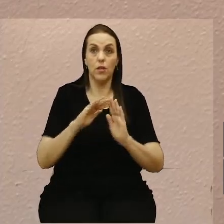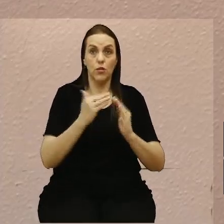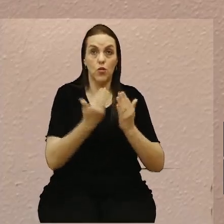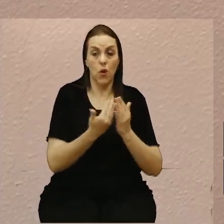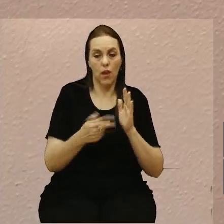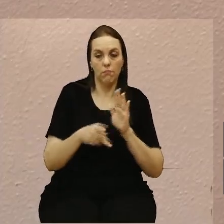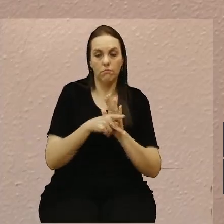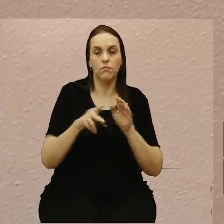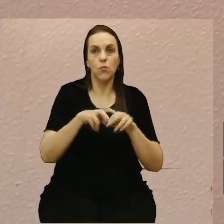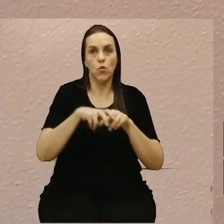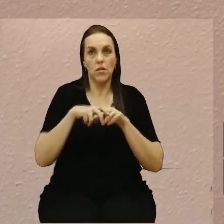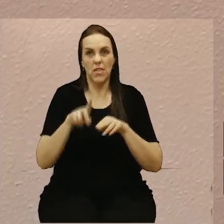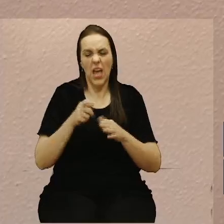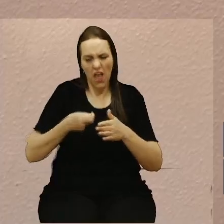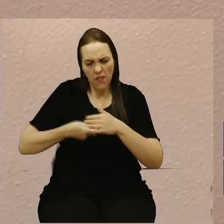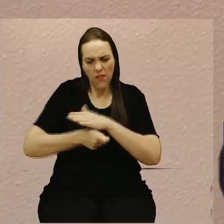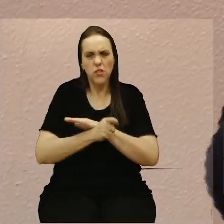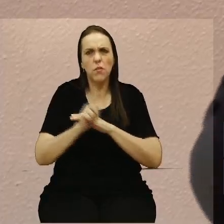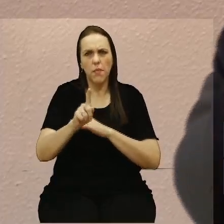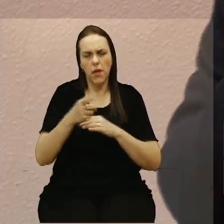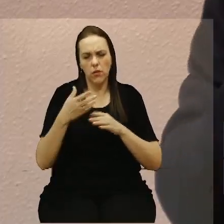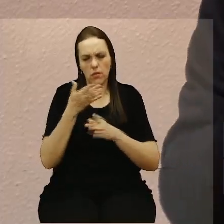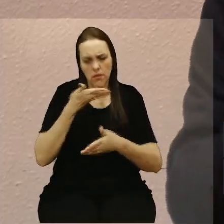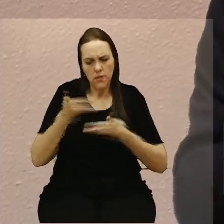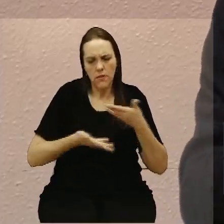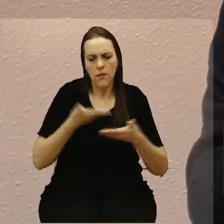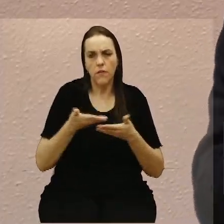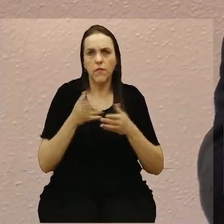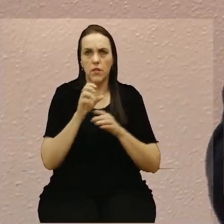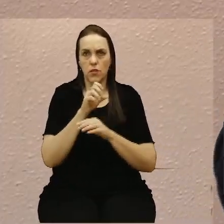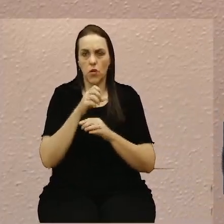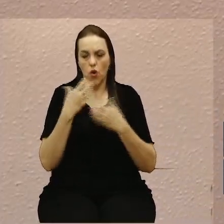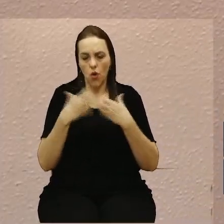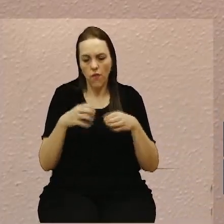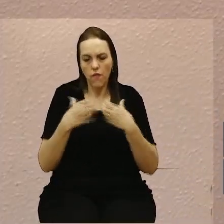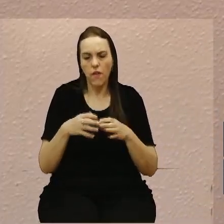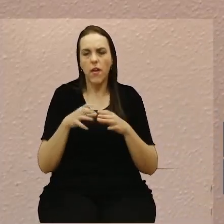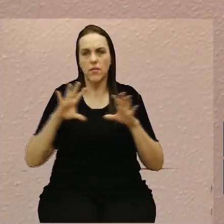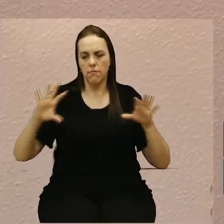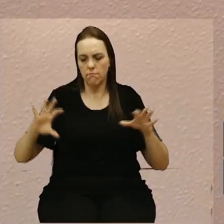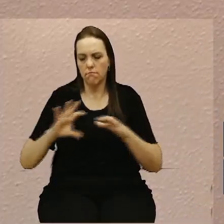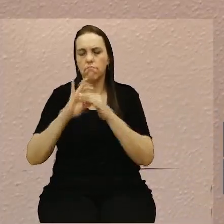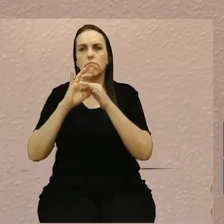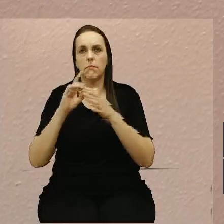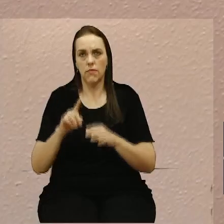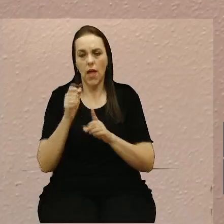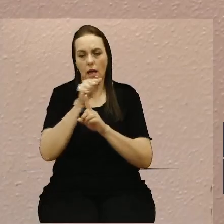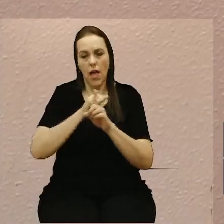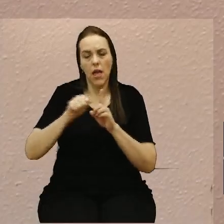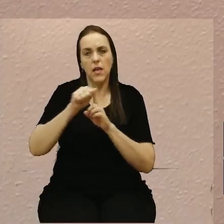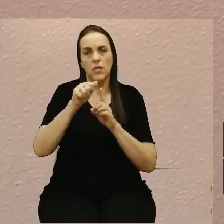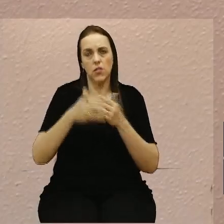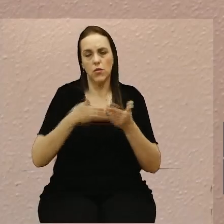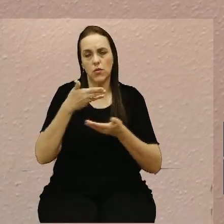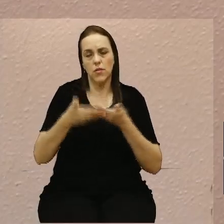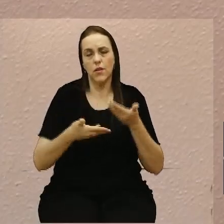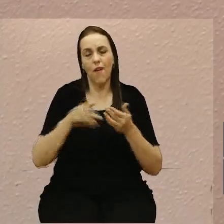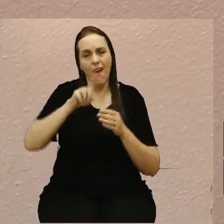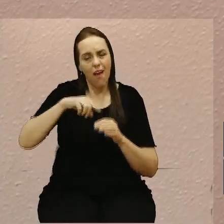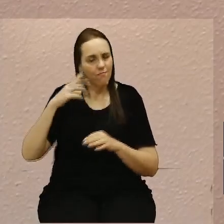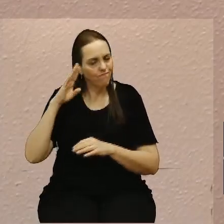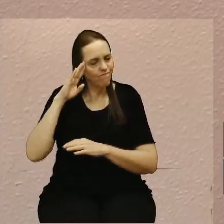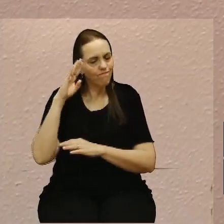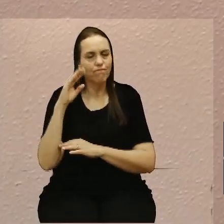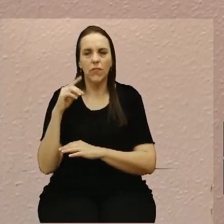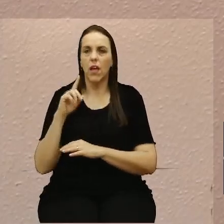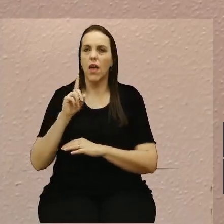Portanto, investir em serviços de convivência e fortalecimento de vínculos, que é um serviço da assistência social, é fundamental para